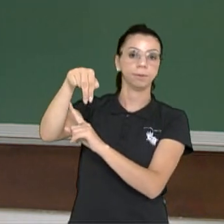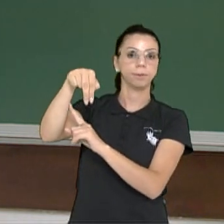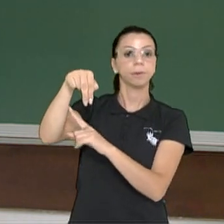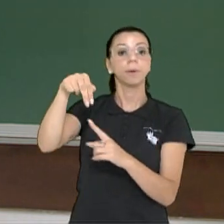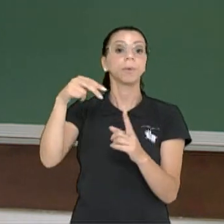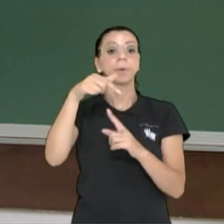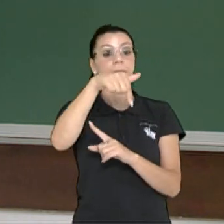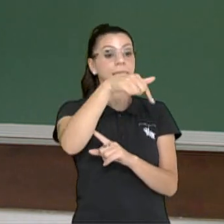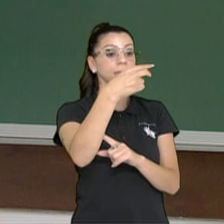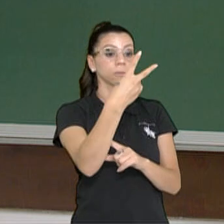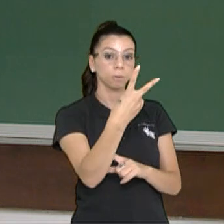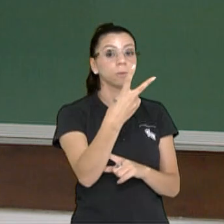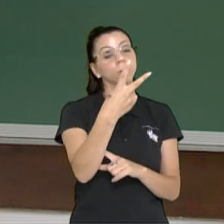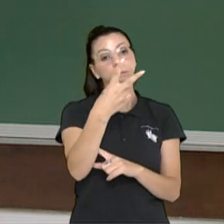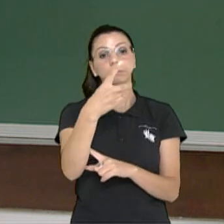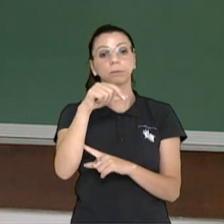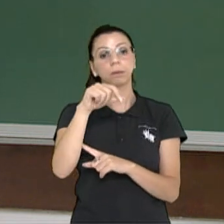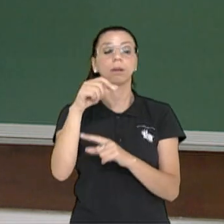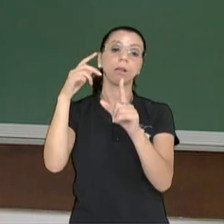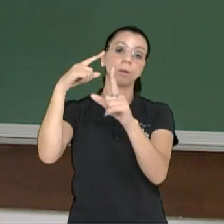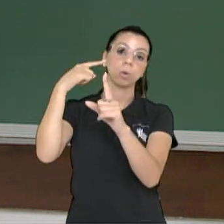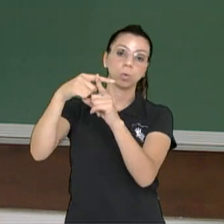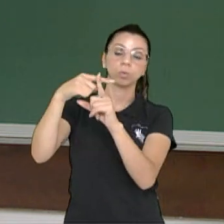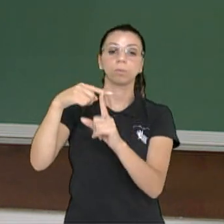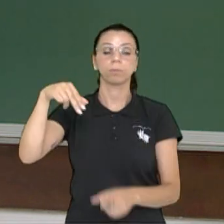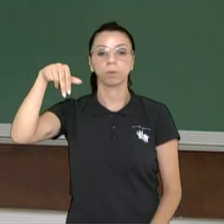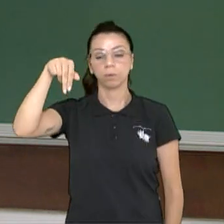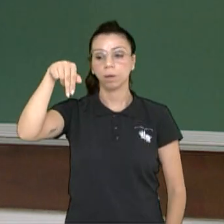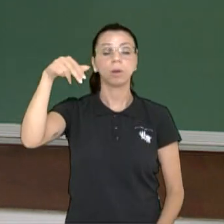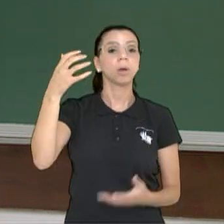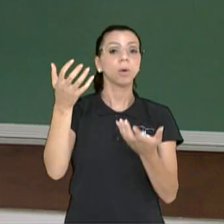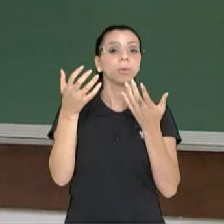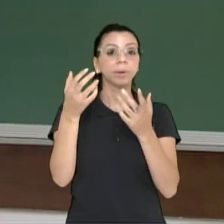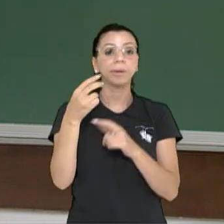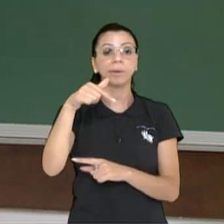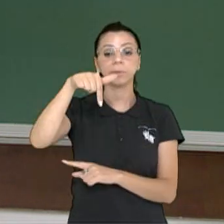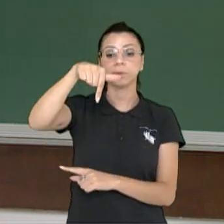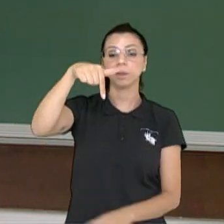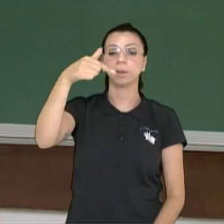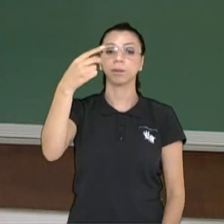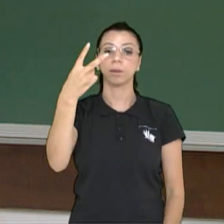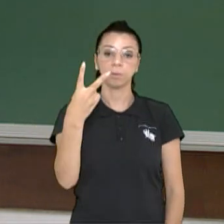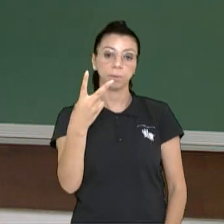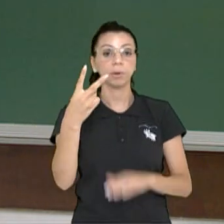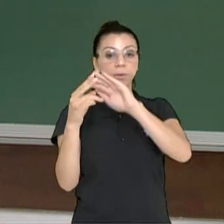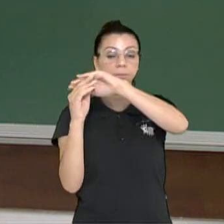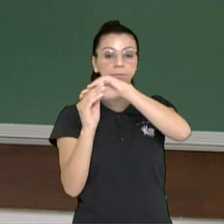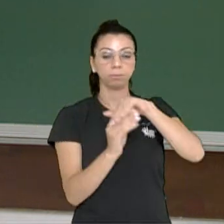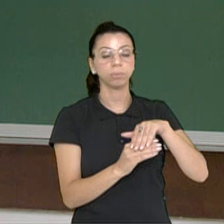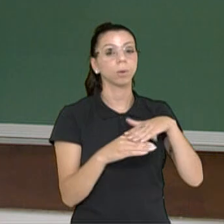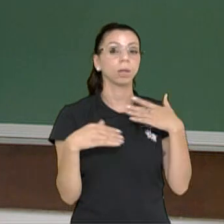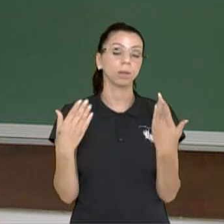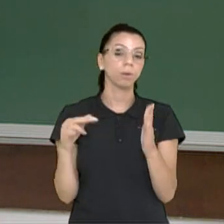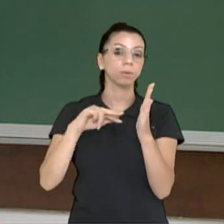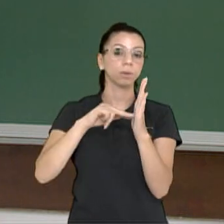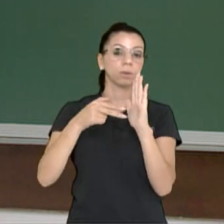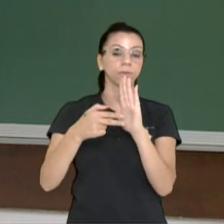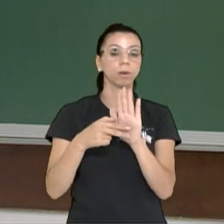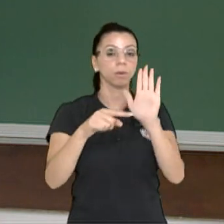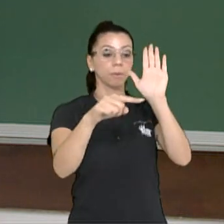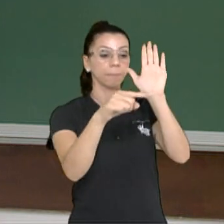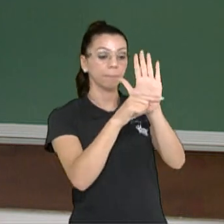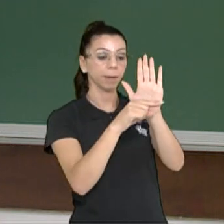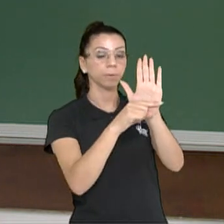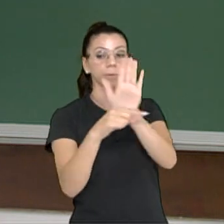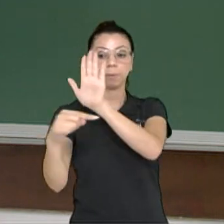está sendo somado a ele. Então, como eu quero eliminar esse 72 do segundo membro, eu subtraio os dois membros